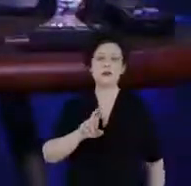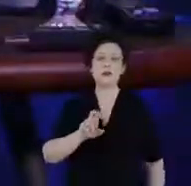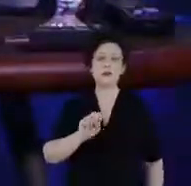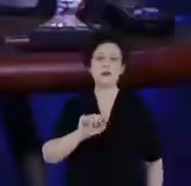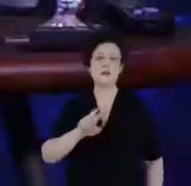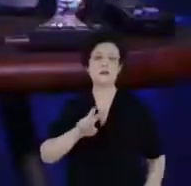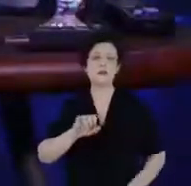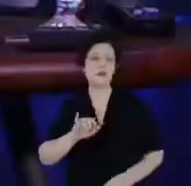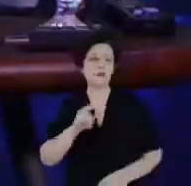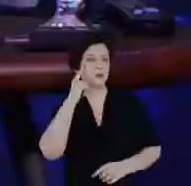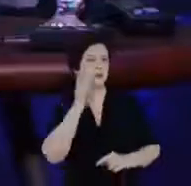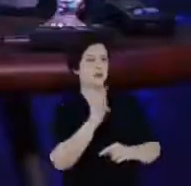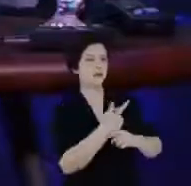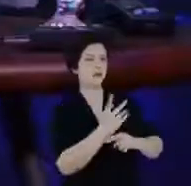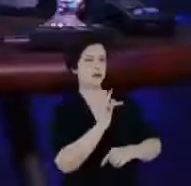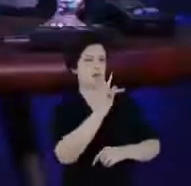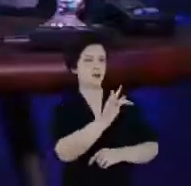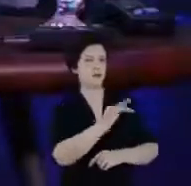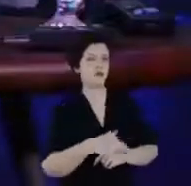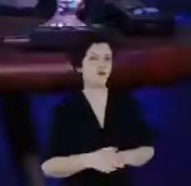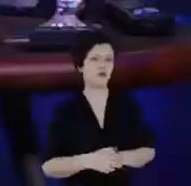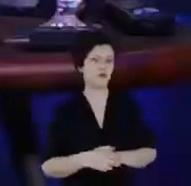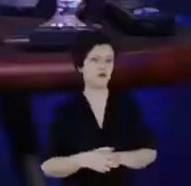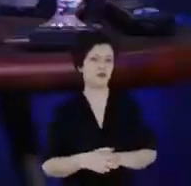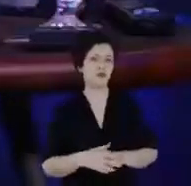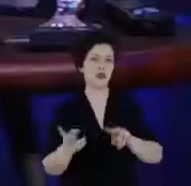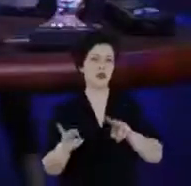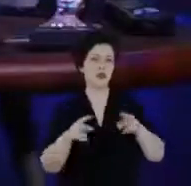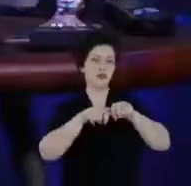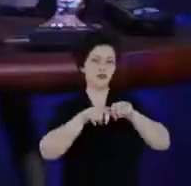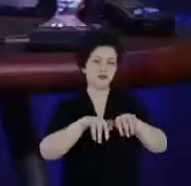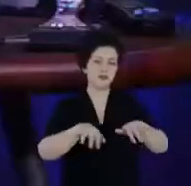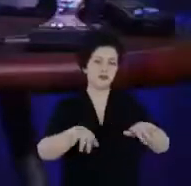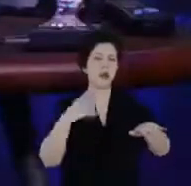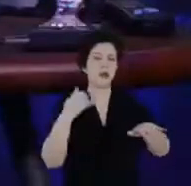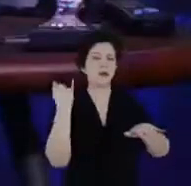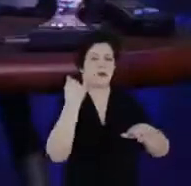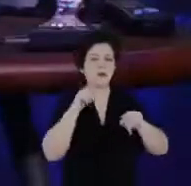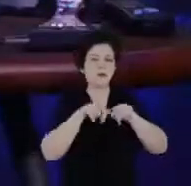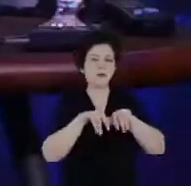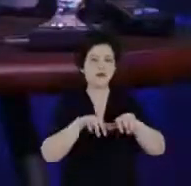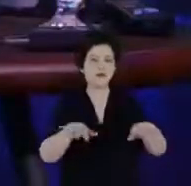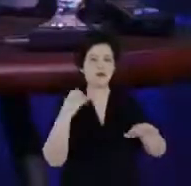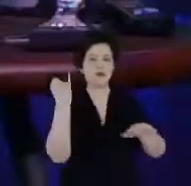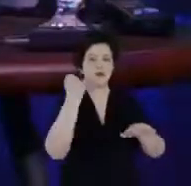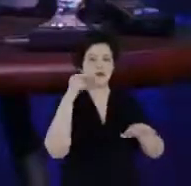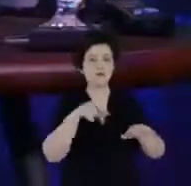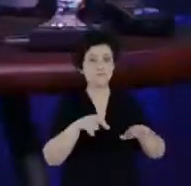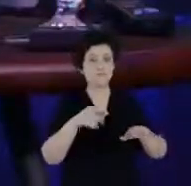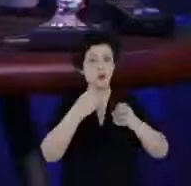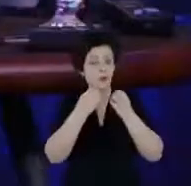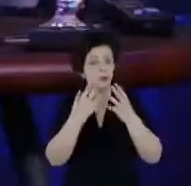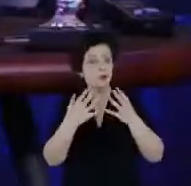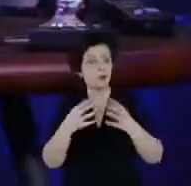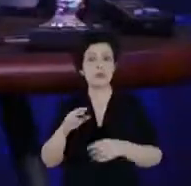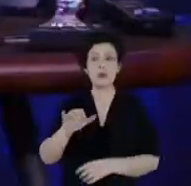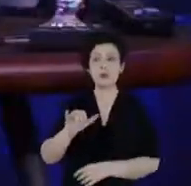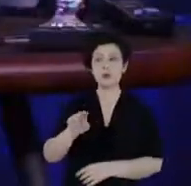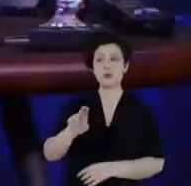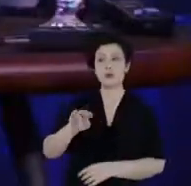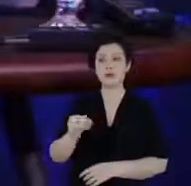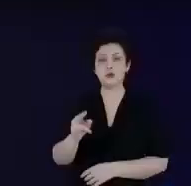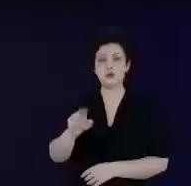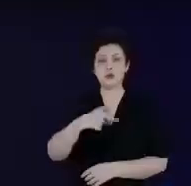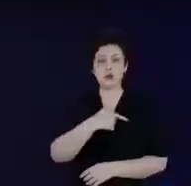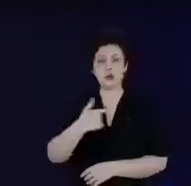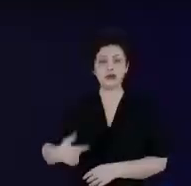na frente e colocando a transmissão como importante fator, e foi muito bom ouvir também a experiência da China